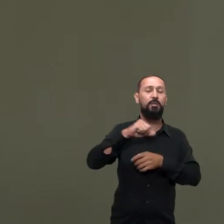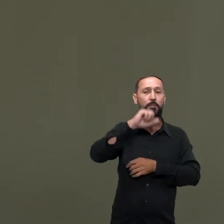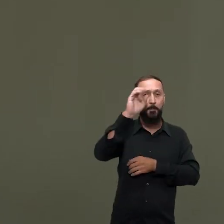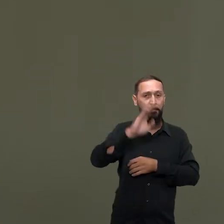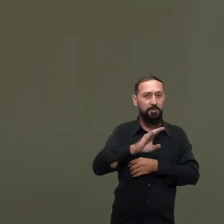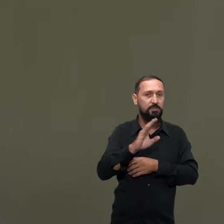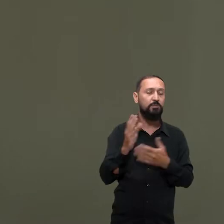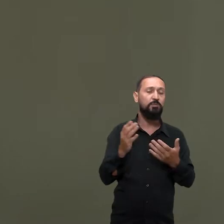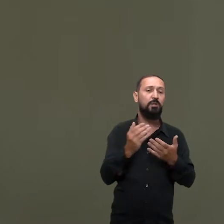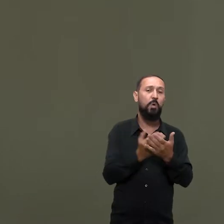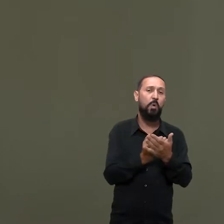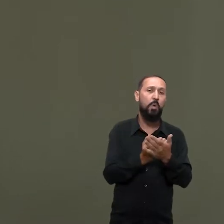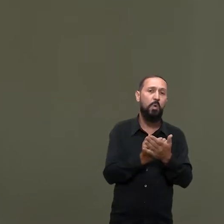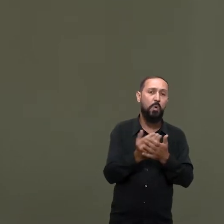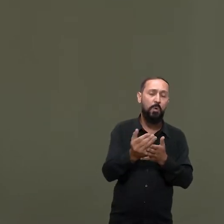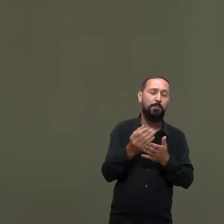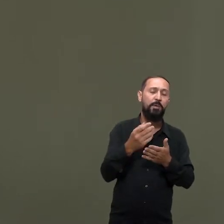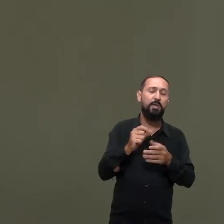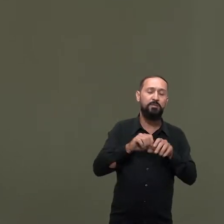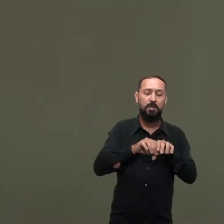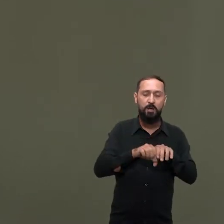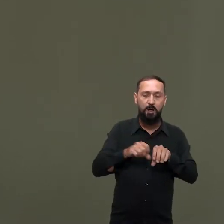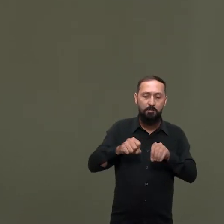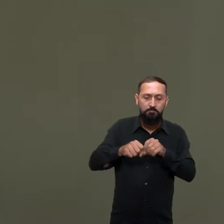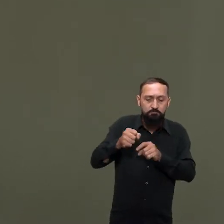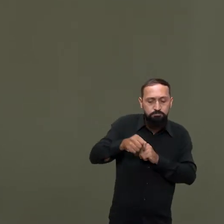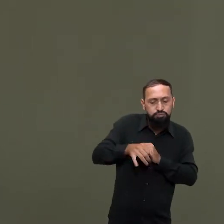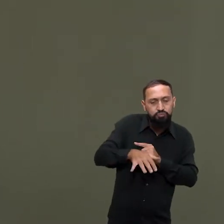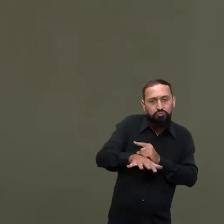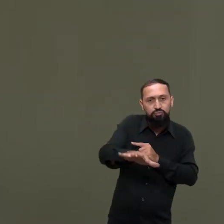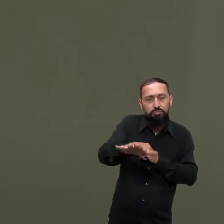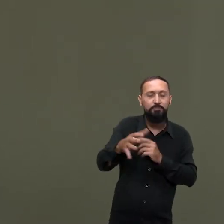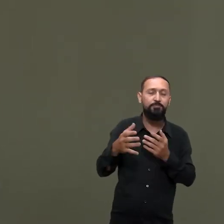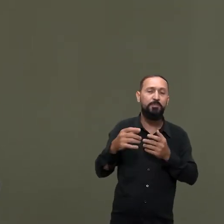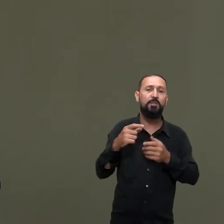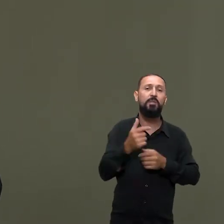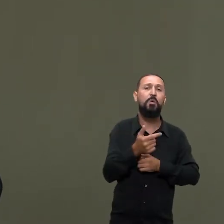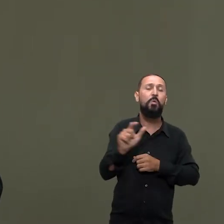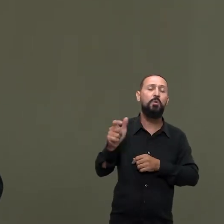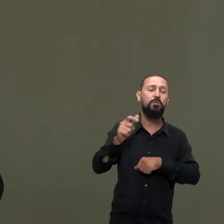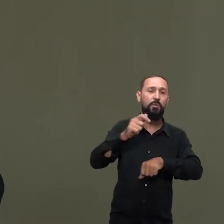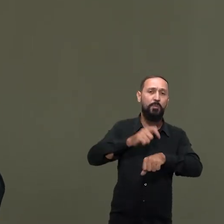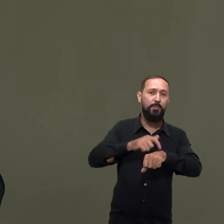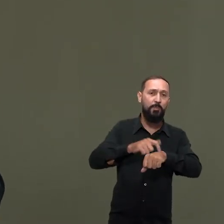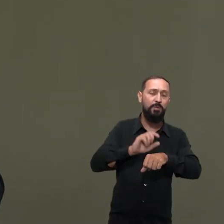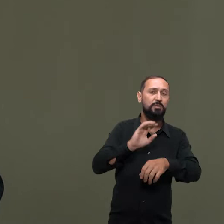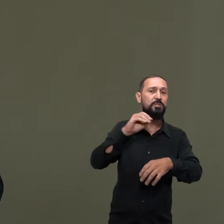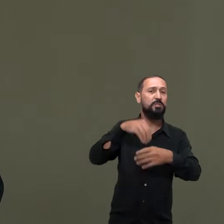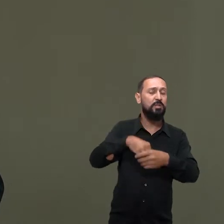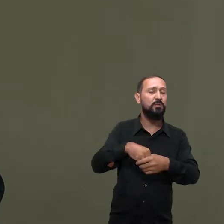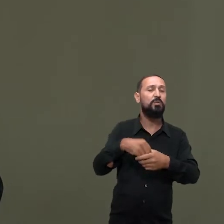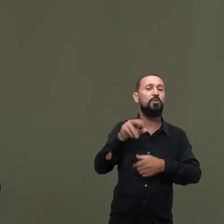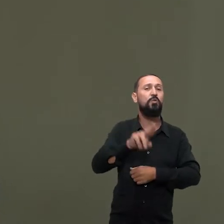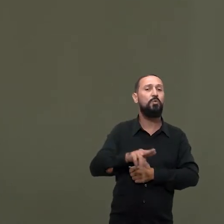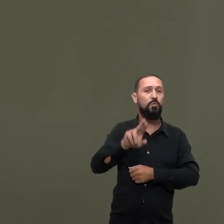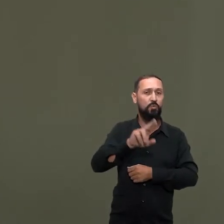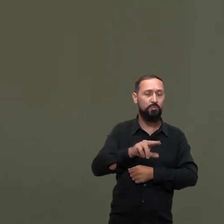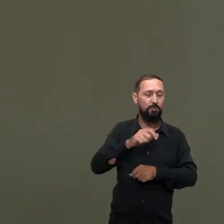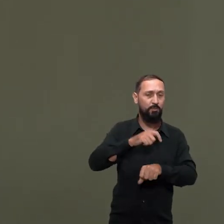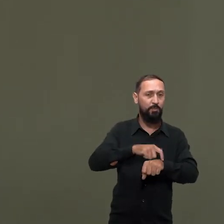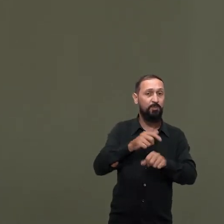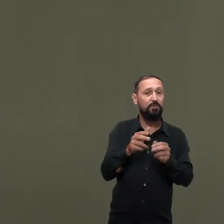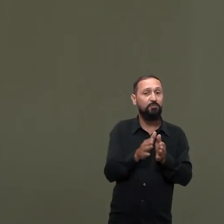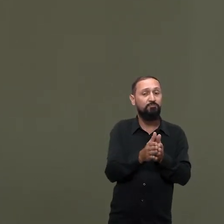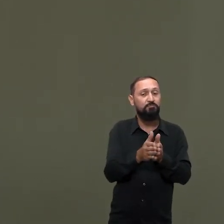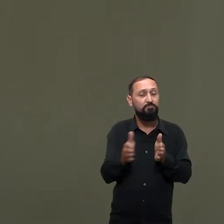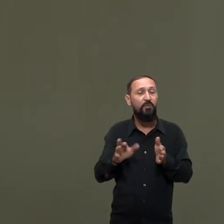no território brasileiro e ele começa a circular internamente. E nós temos outras incidências internas, que é uma outra